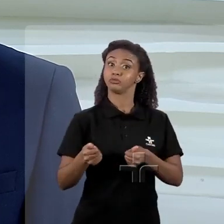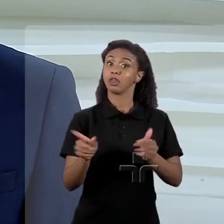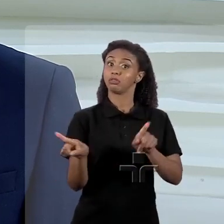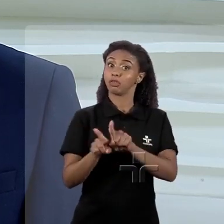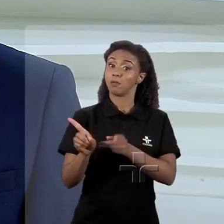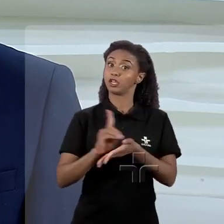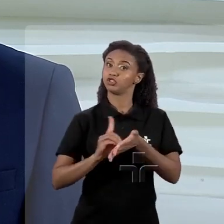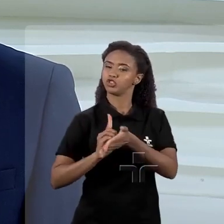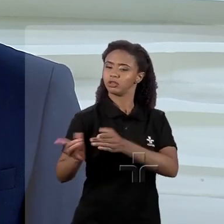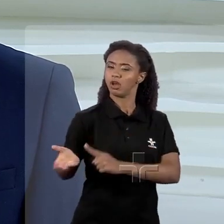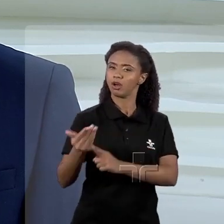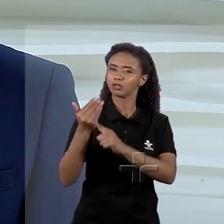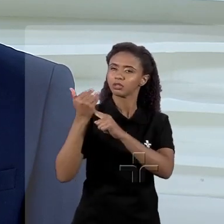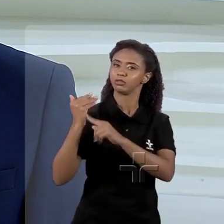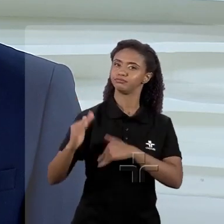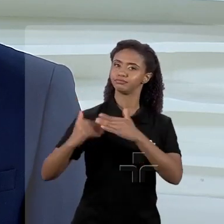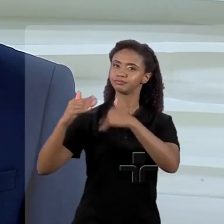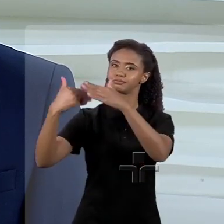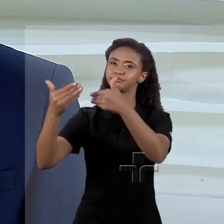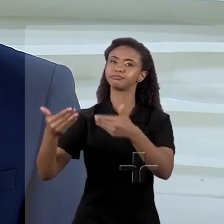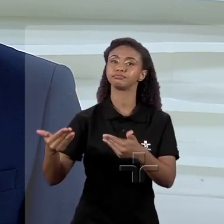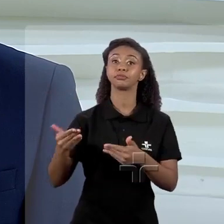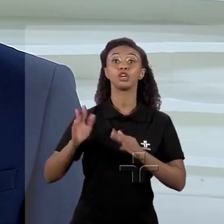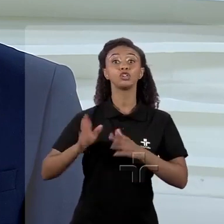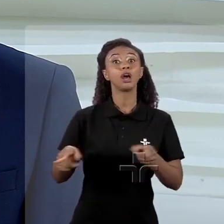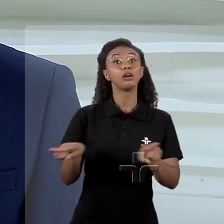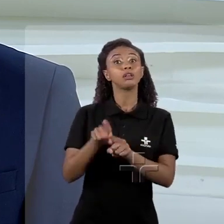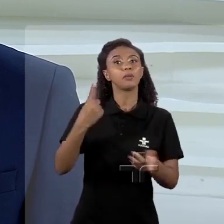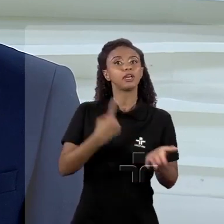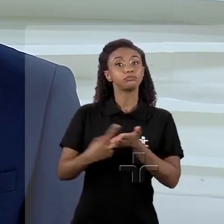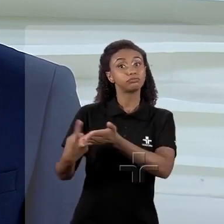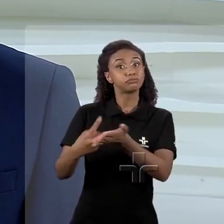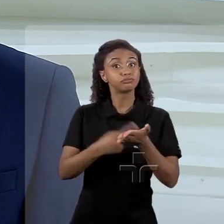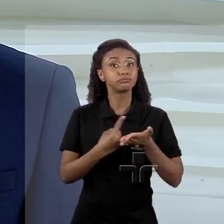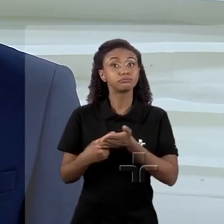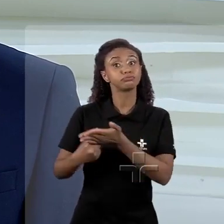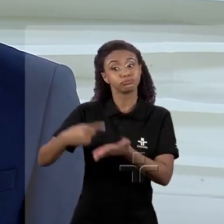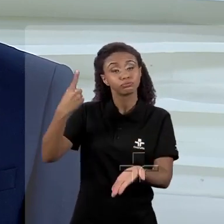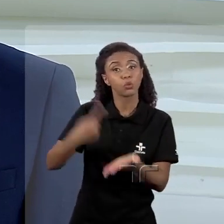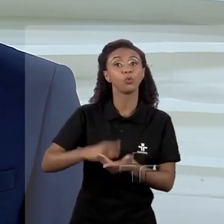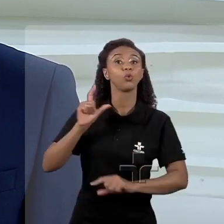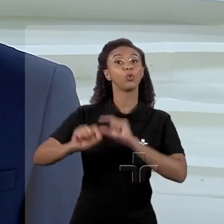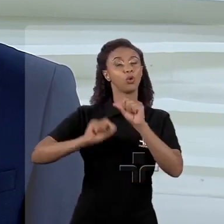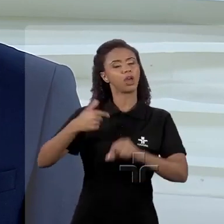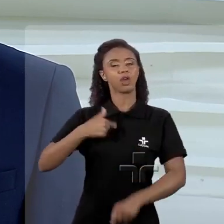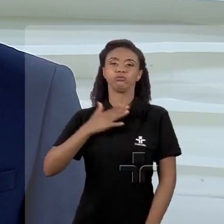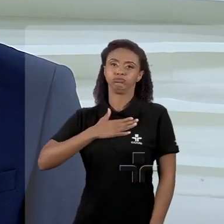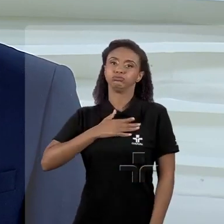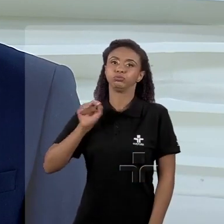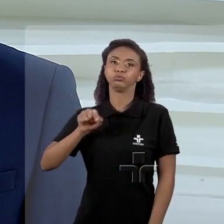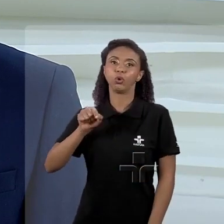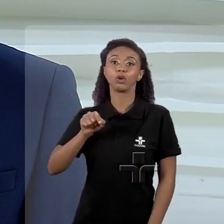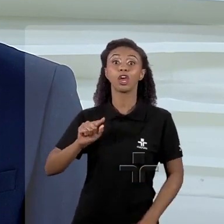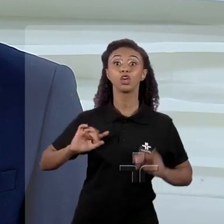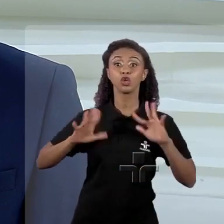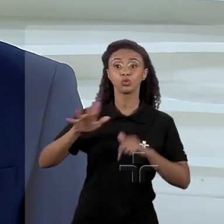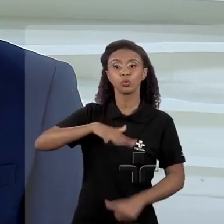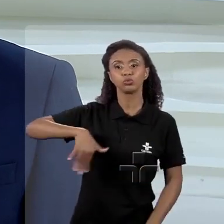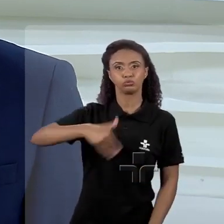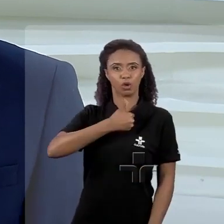menos burocracia, um pacto federativo que eu gostei muito, porque é o grande clamor de todos os governadores, é que o